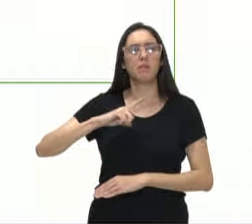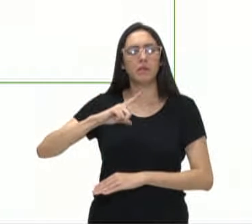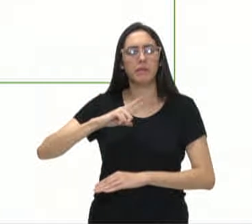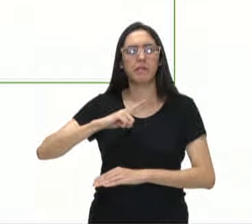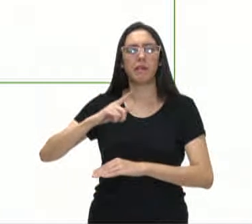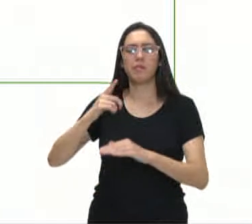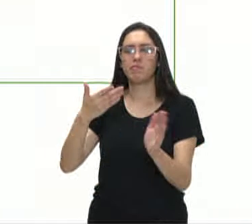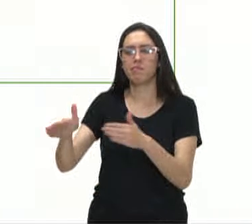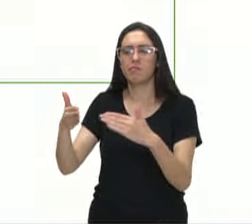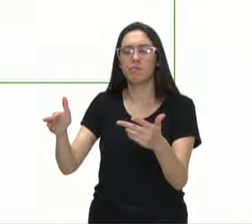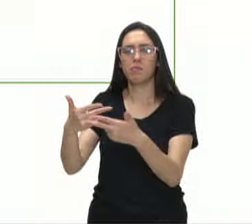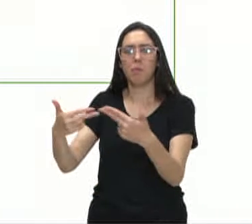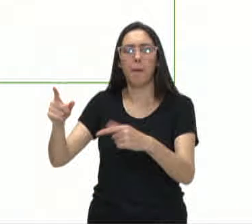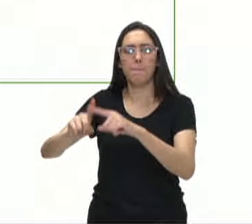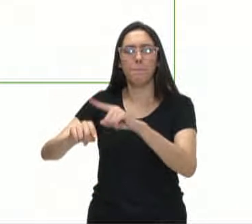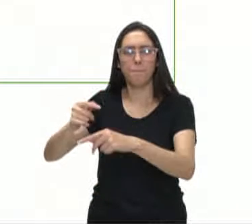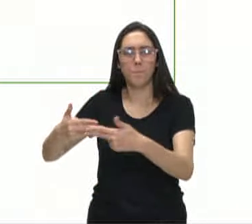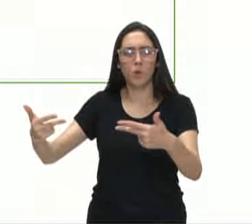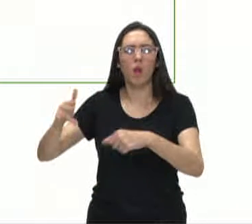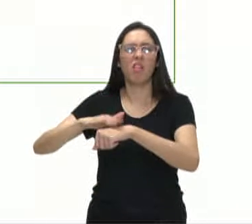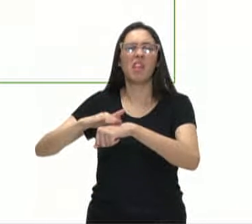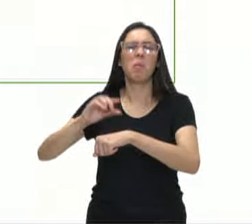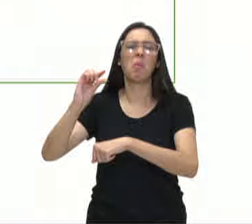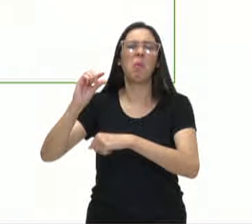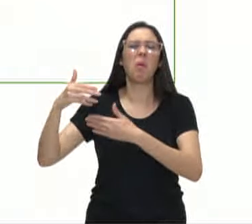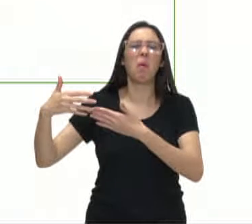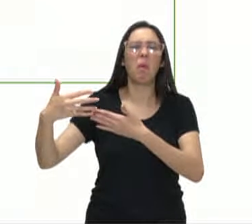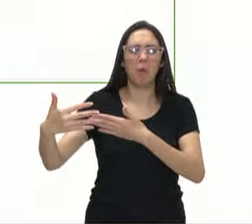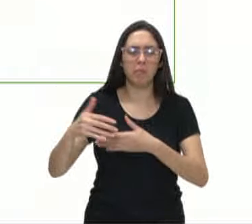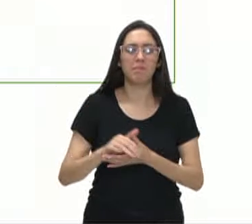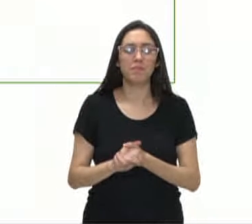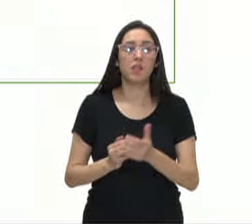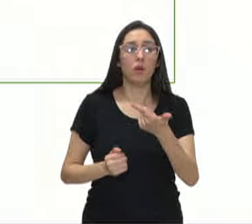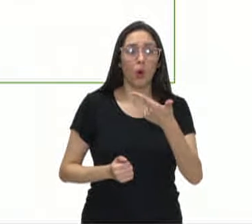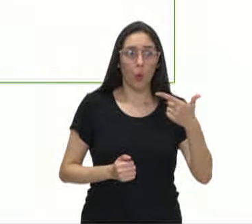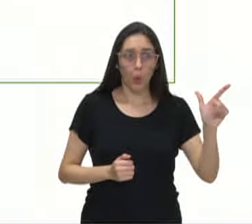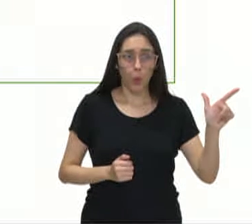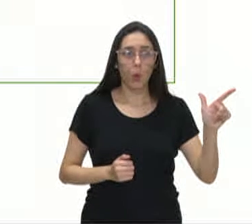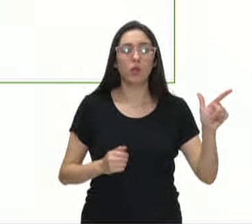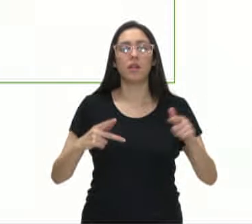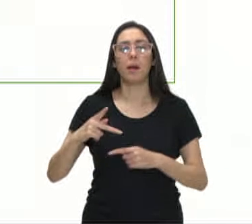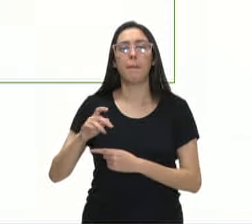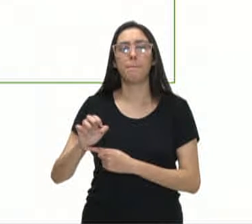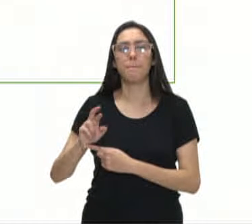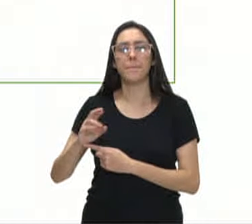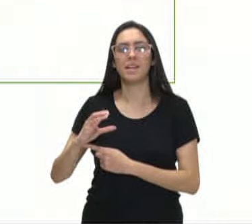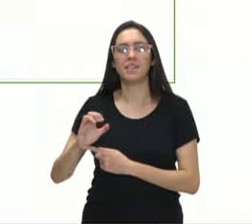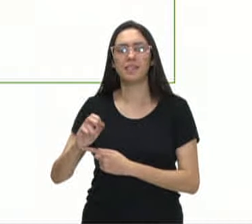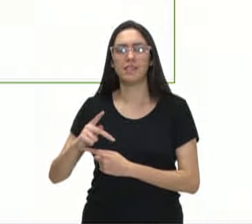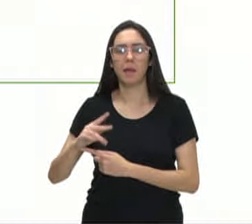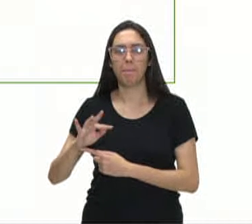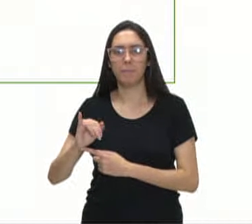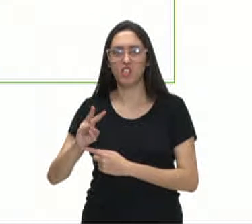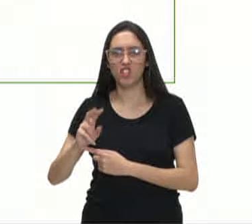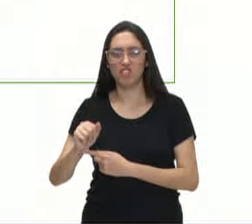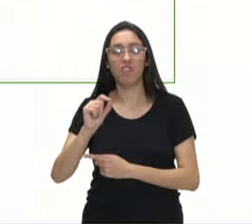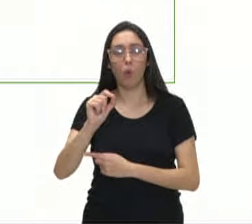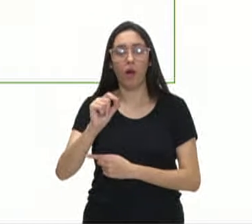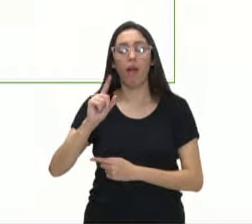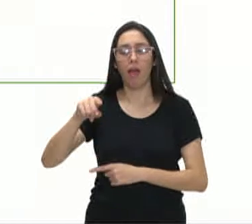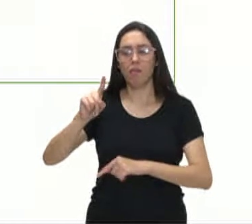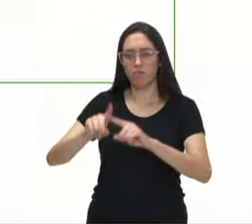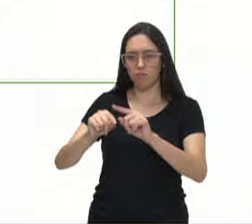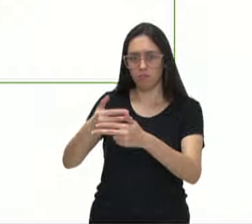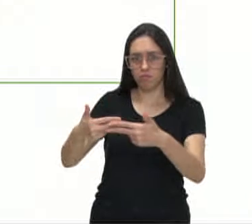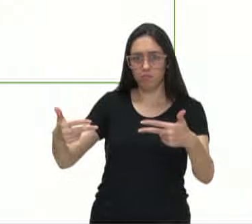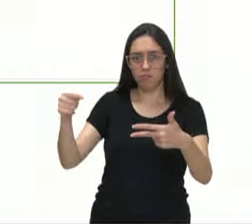em curto tempo. Já a obsolescência perceptiva é a forma de diminuir a vida útil dos produtos que ainda são